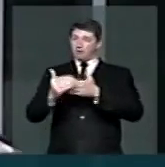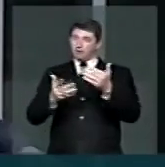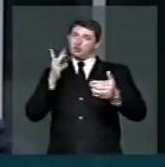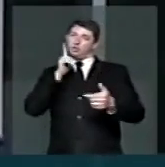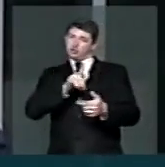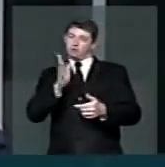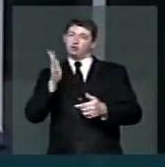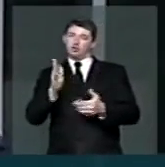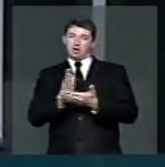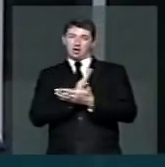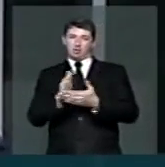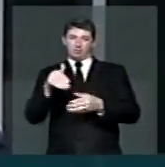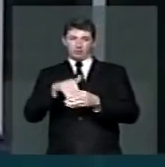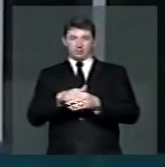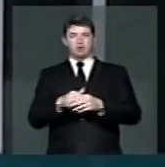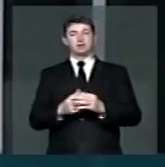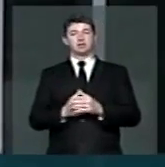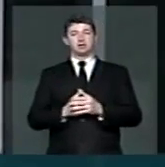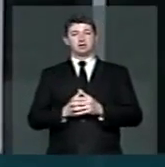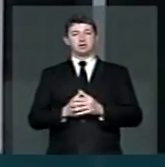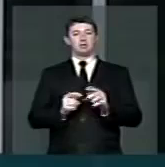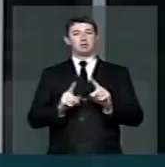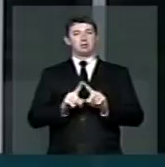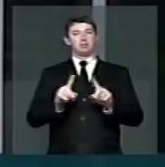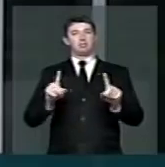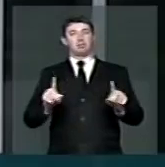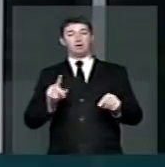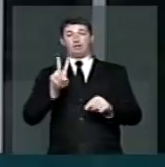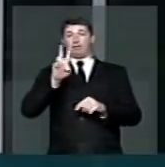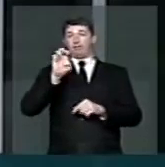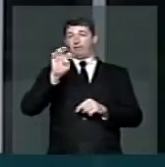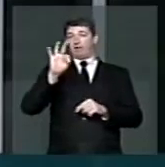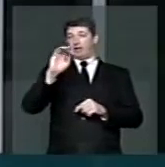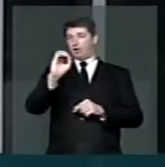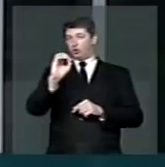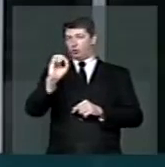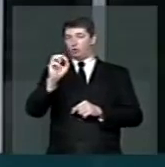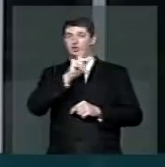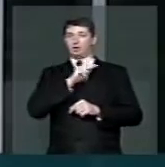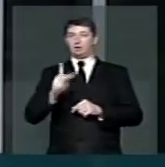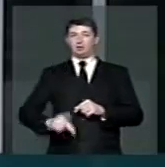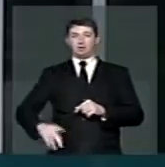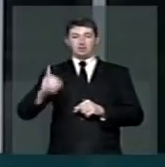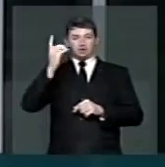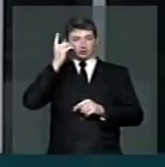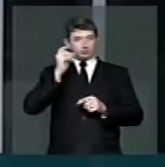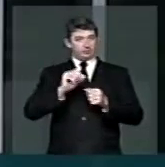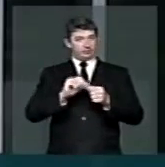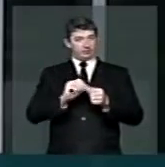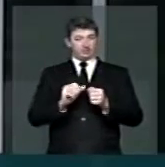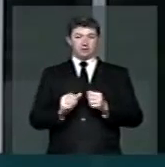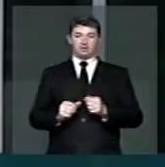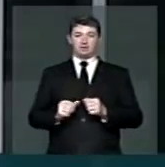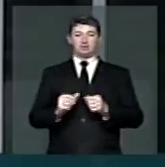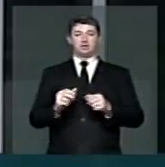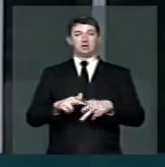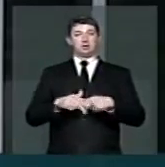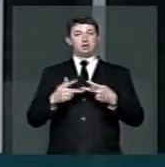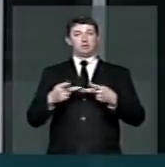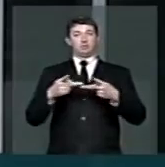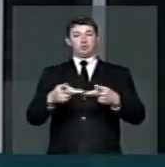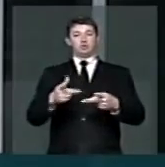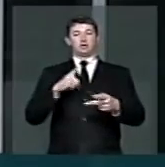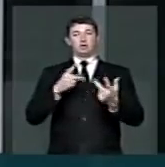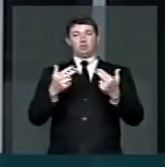em algumas votações importantes, apesar dos vetos produzidos pela Presidência da República em projetos como a